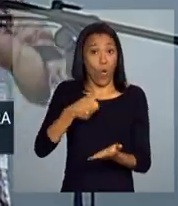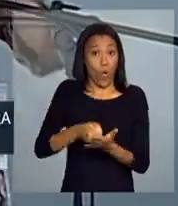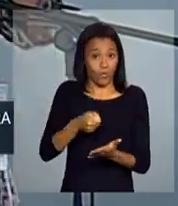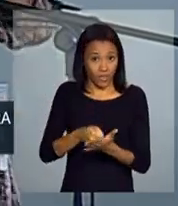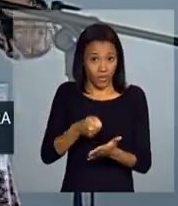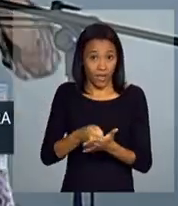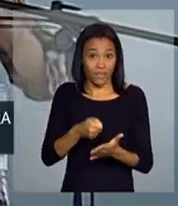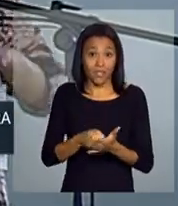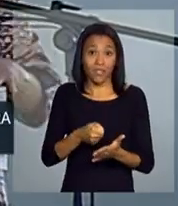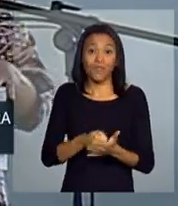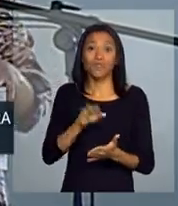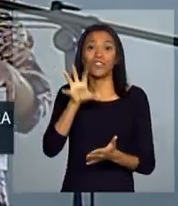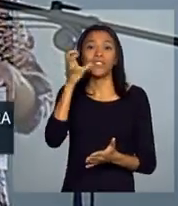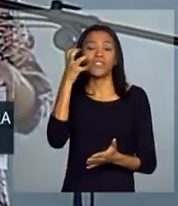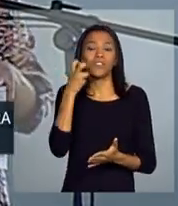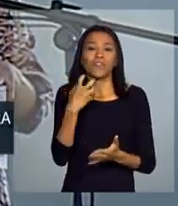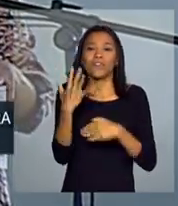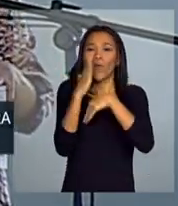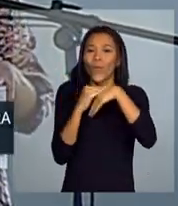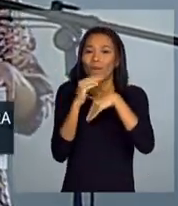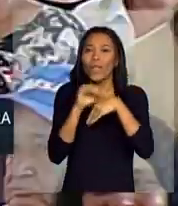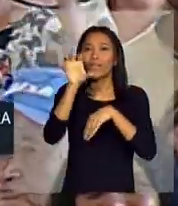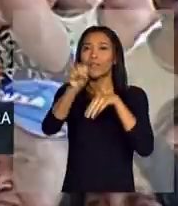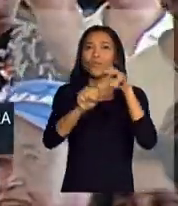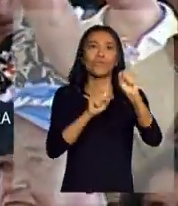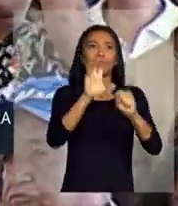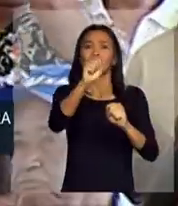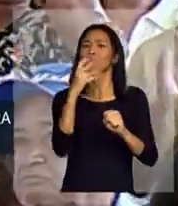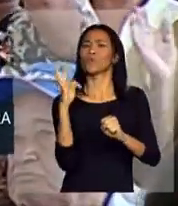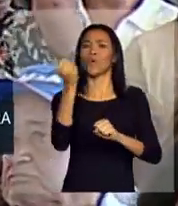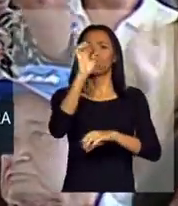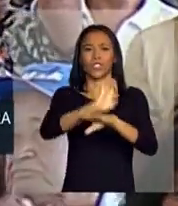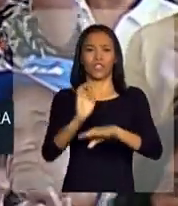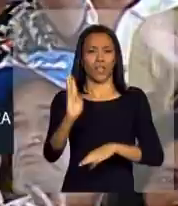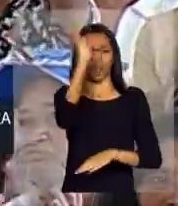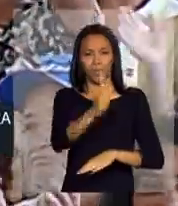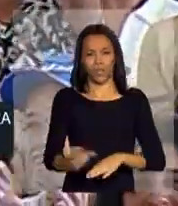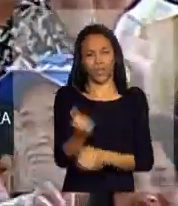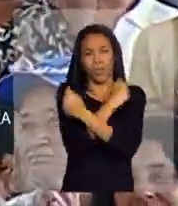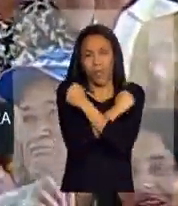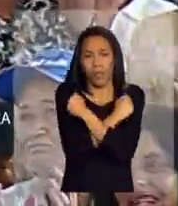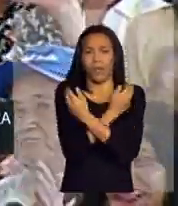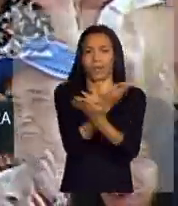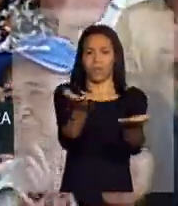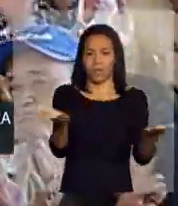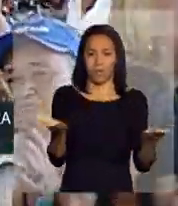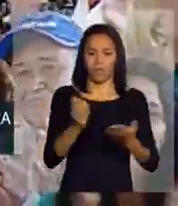adotar todos os estados desse país. Um abraço para vocês.